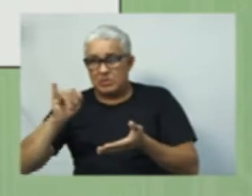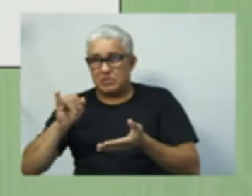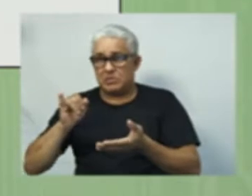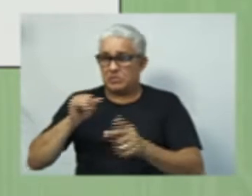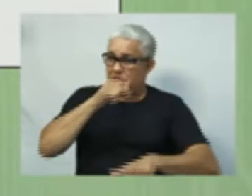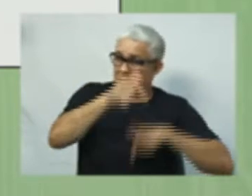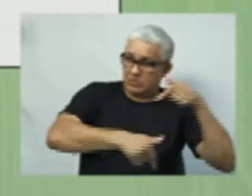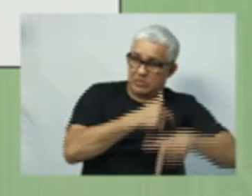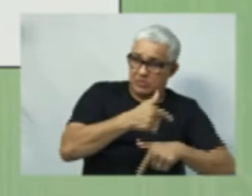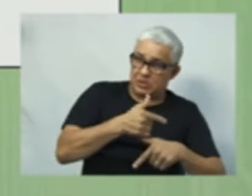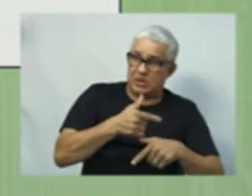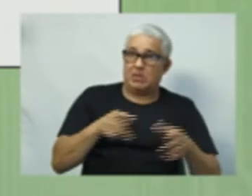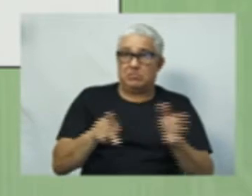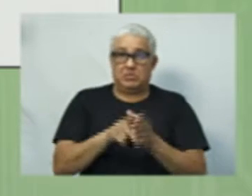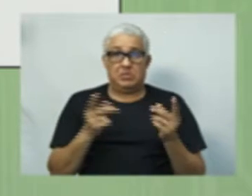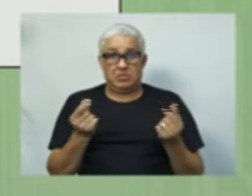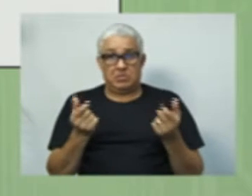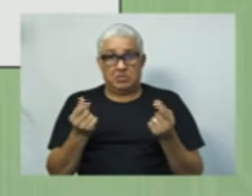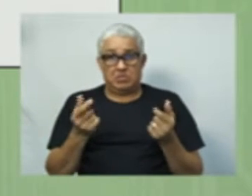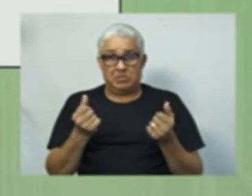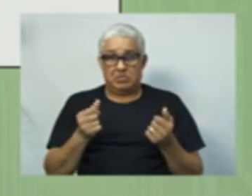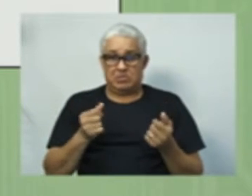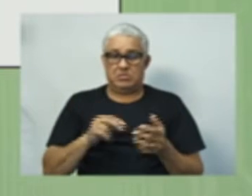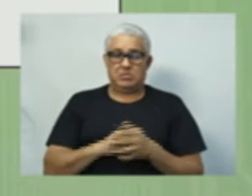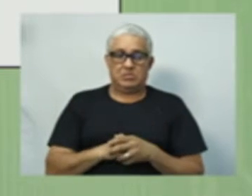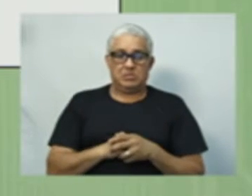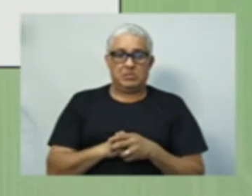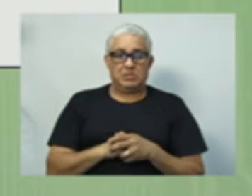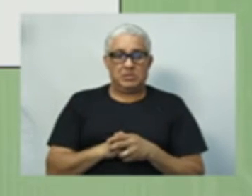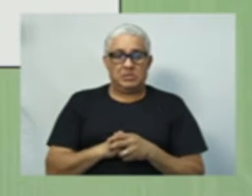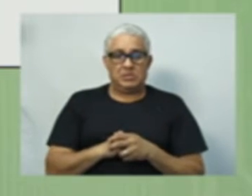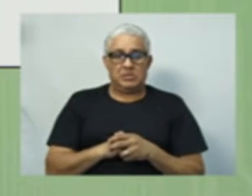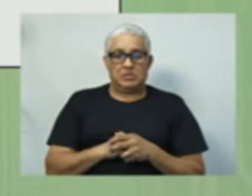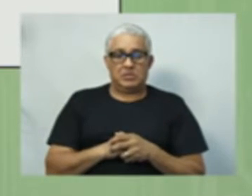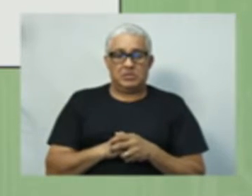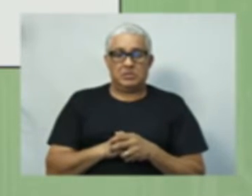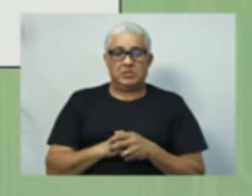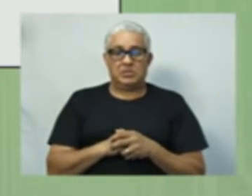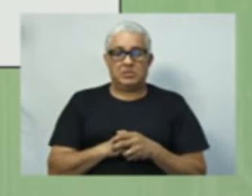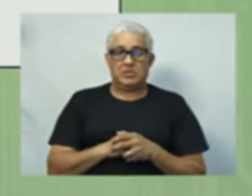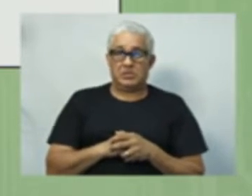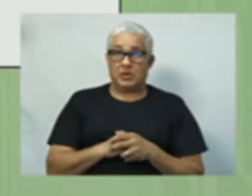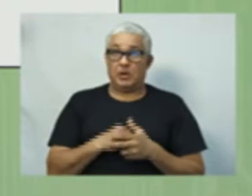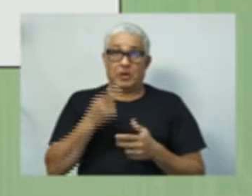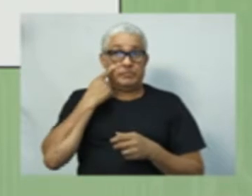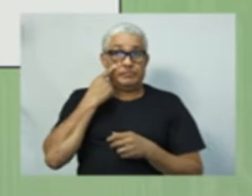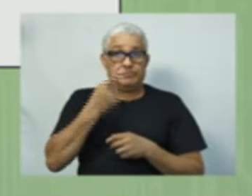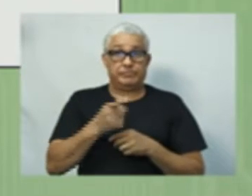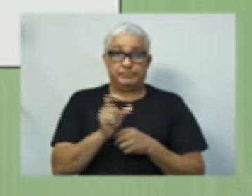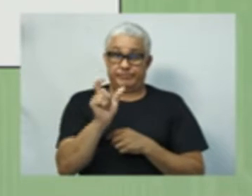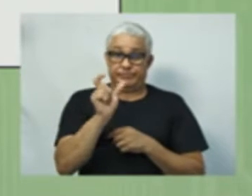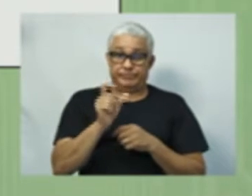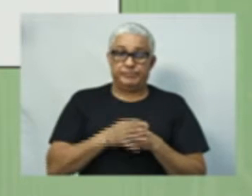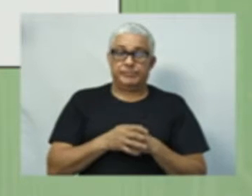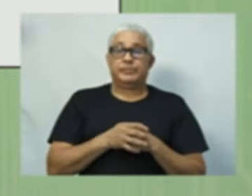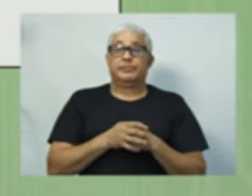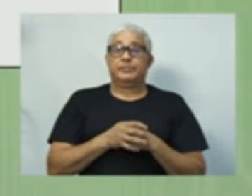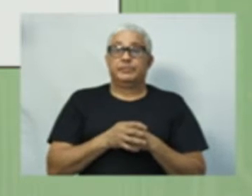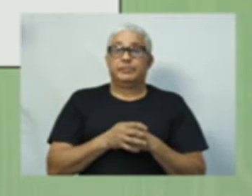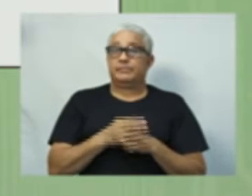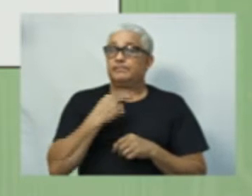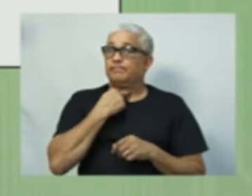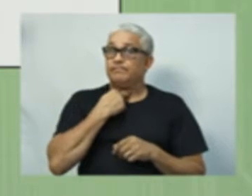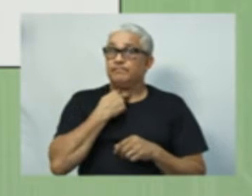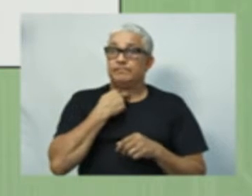em forma de moedas, ok? Que não constitua sanção de ato, olha aqui, que estamos falando desde o começo,